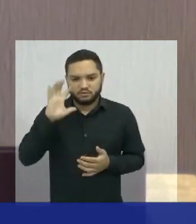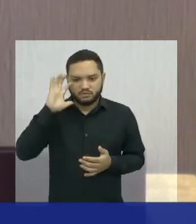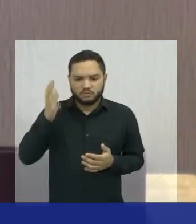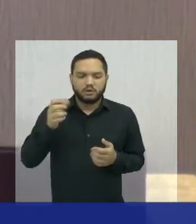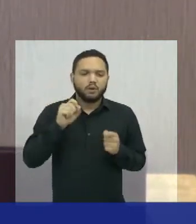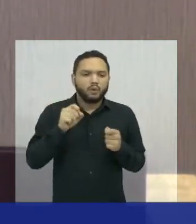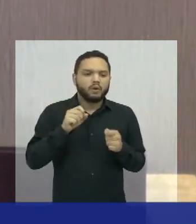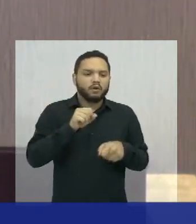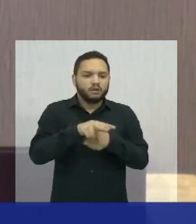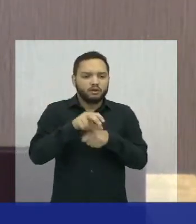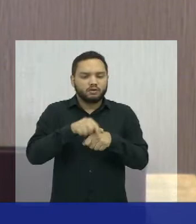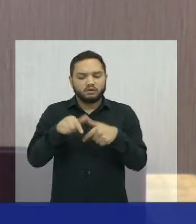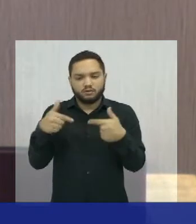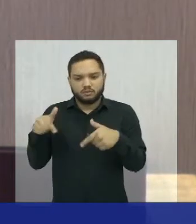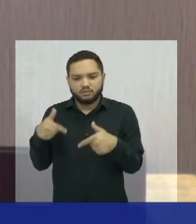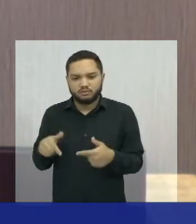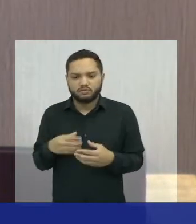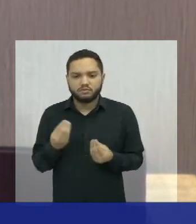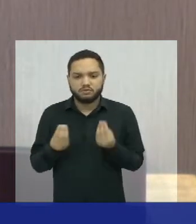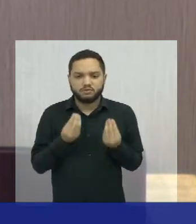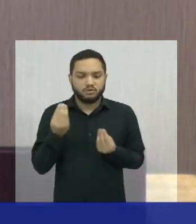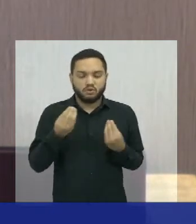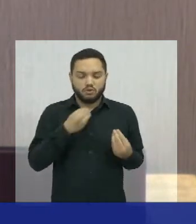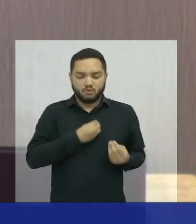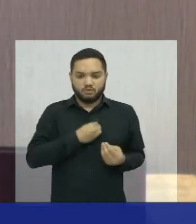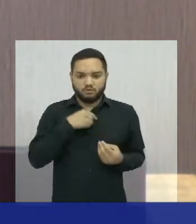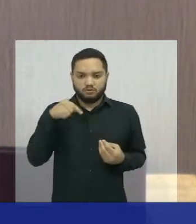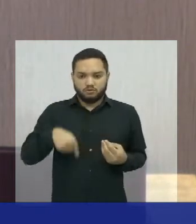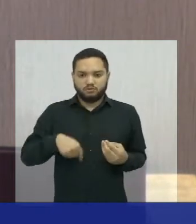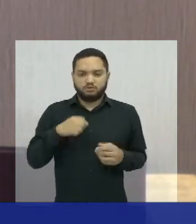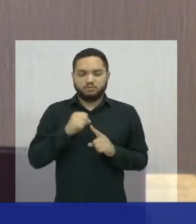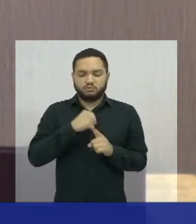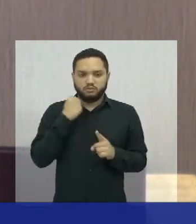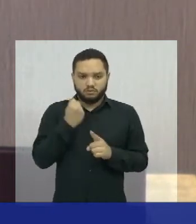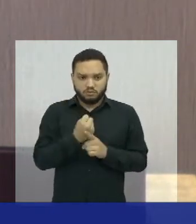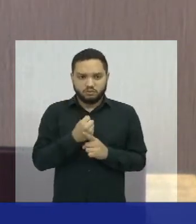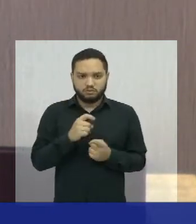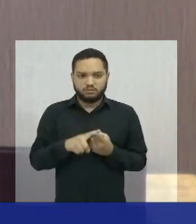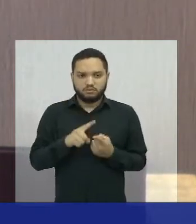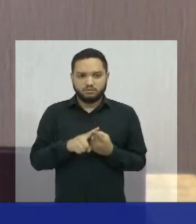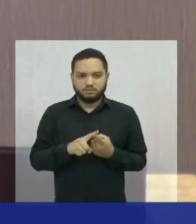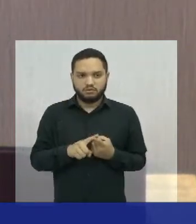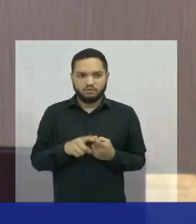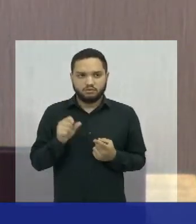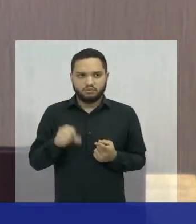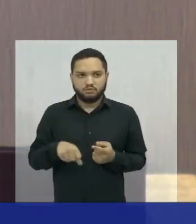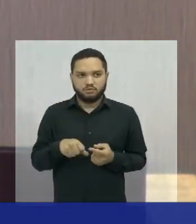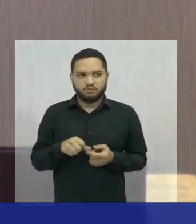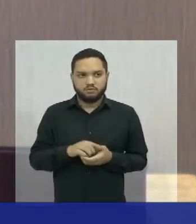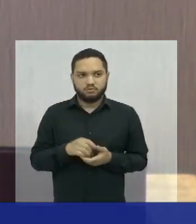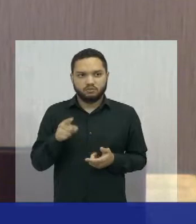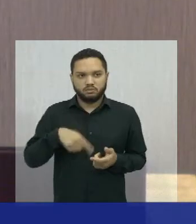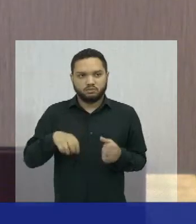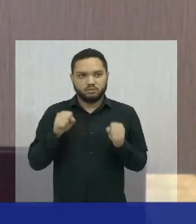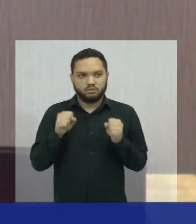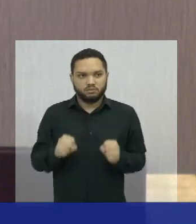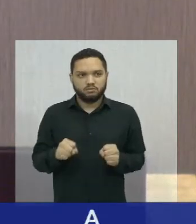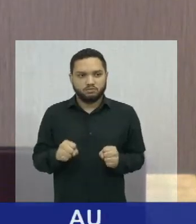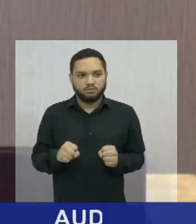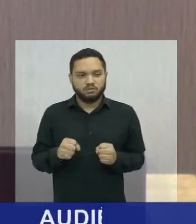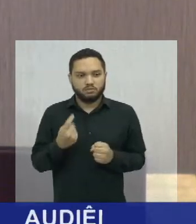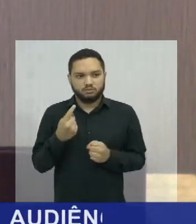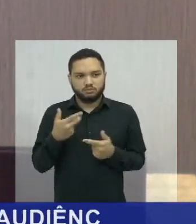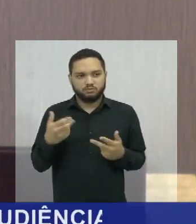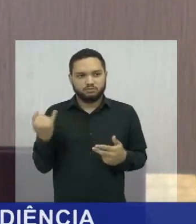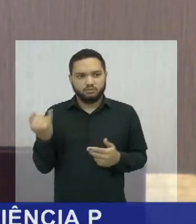empregos, definirá modo de viver a nossa sociedade e mais ainda, onde nós poderíamos ter uma coisa